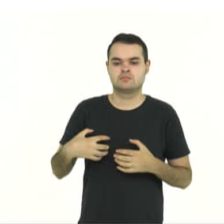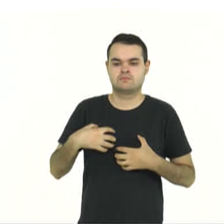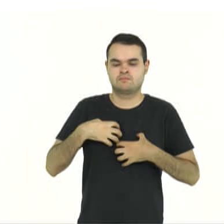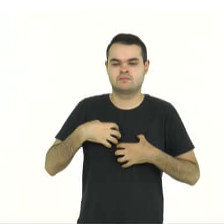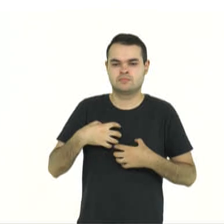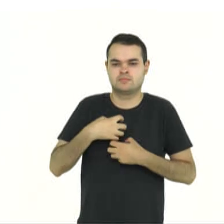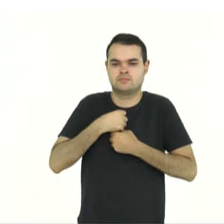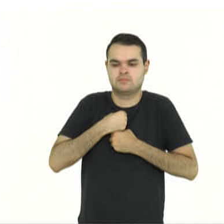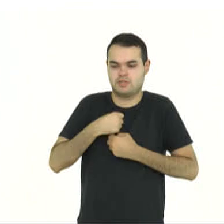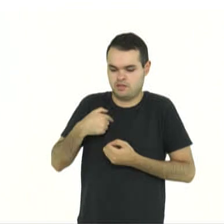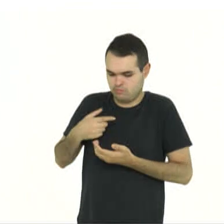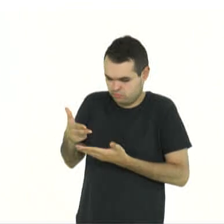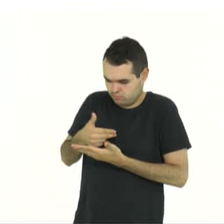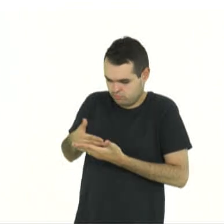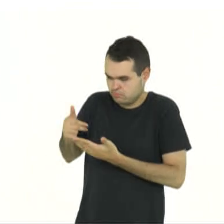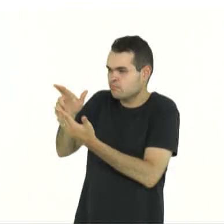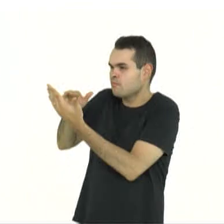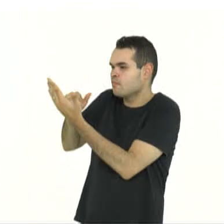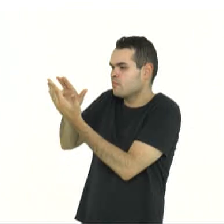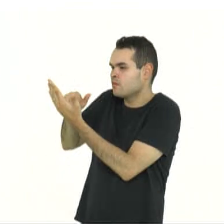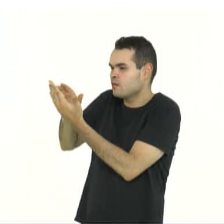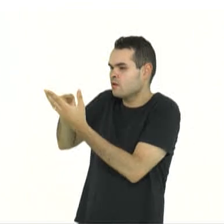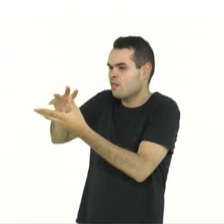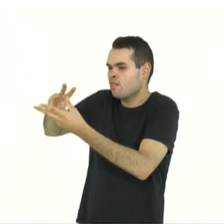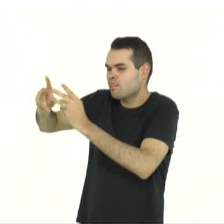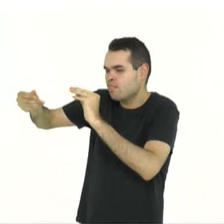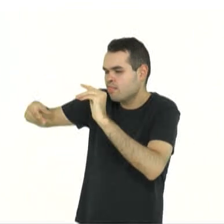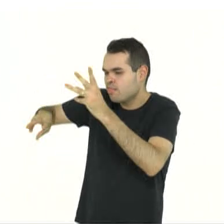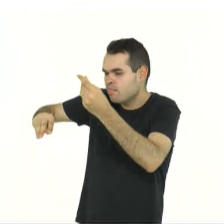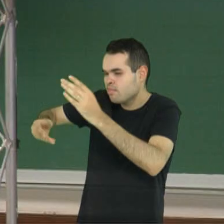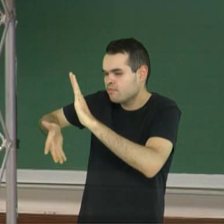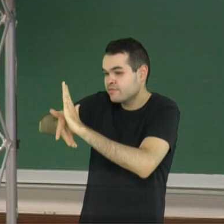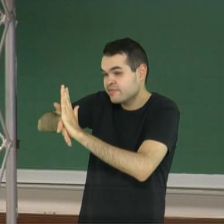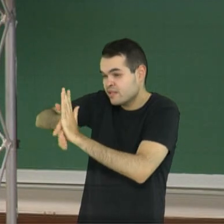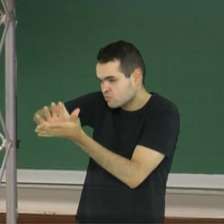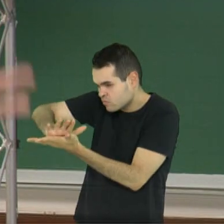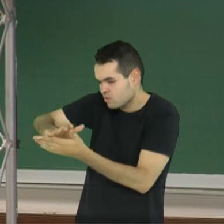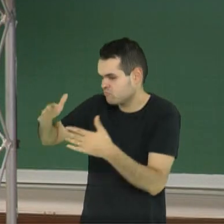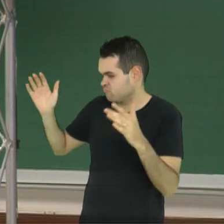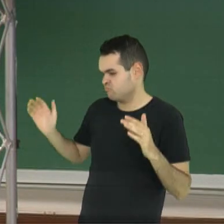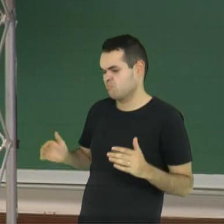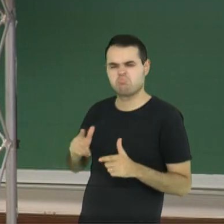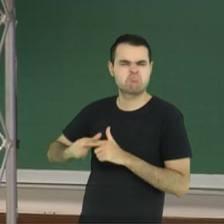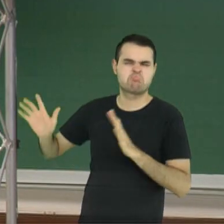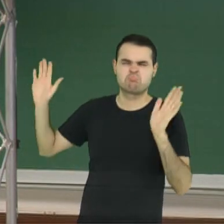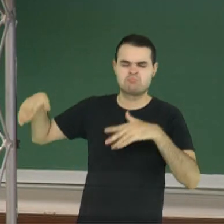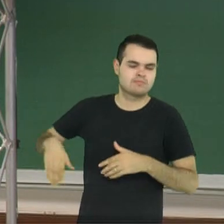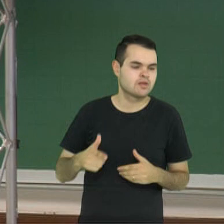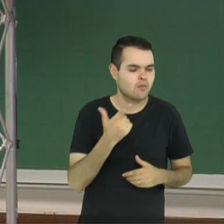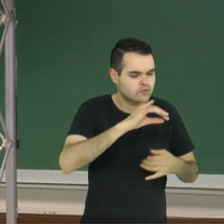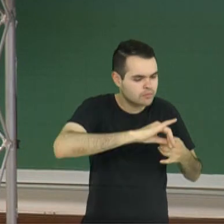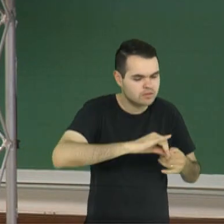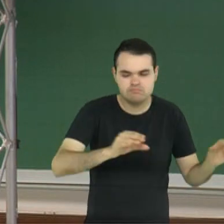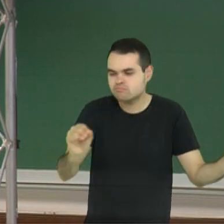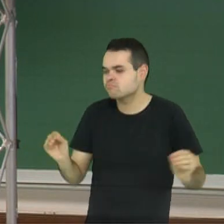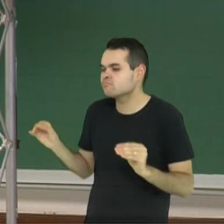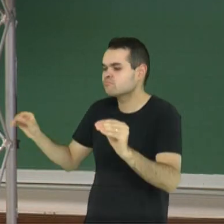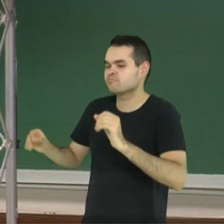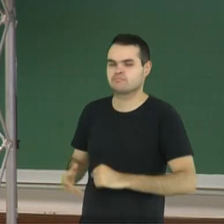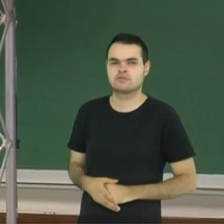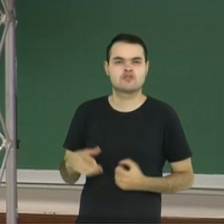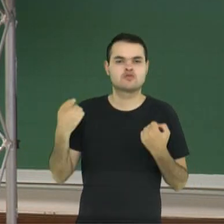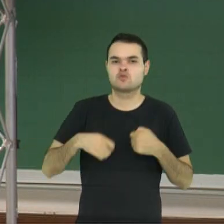eu fiz a obra de arte, se essa obra de arte é destruída, não tem problema. Eu pego outro objeto, coloco no lugar e coloco o mesmo conceito. Eu não preciso mais